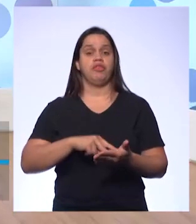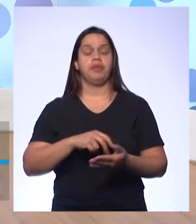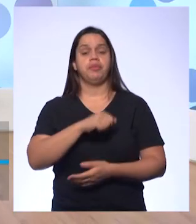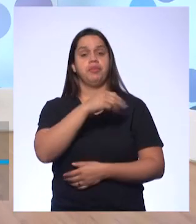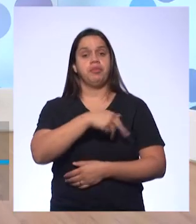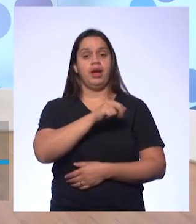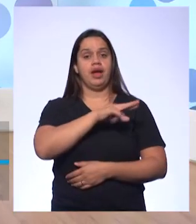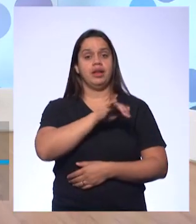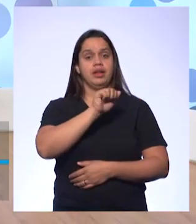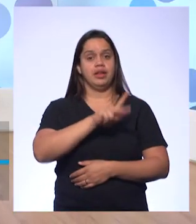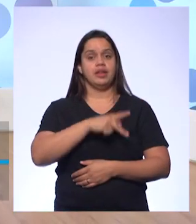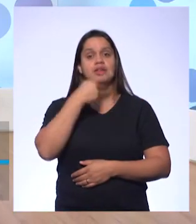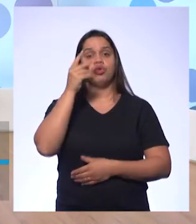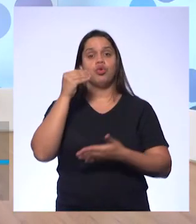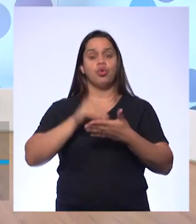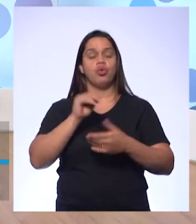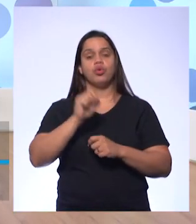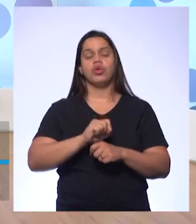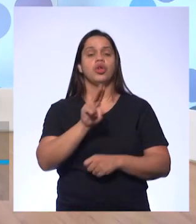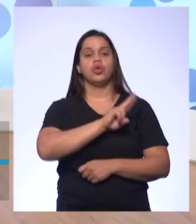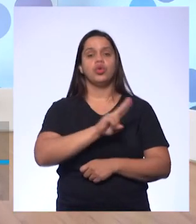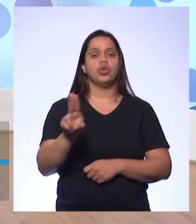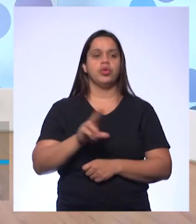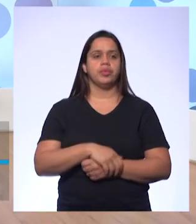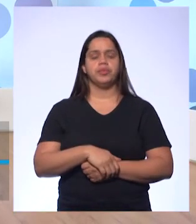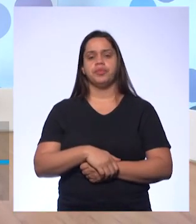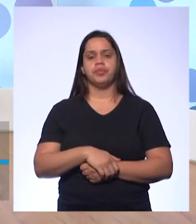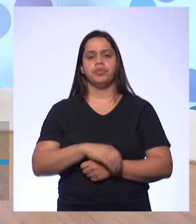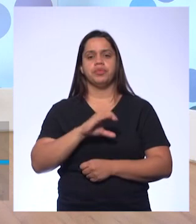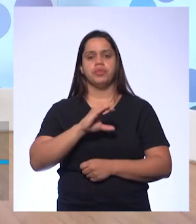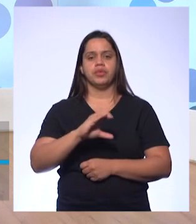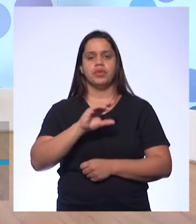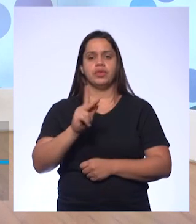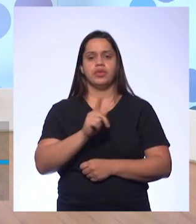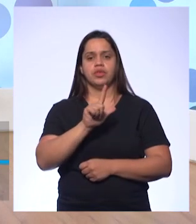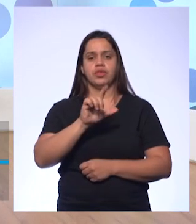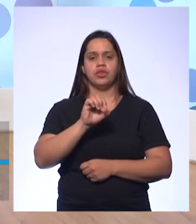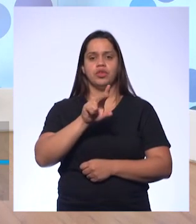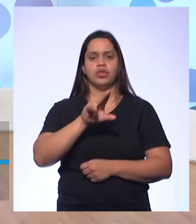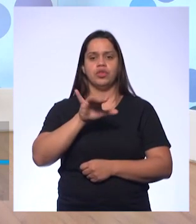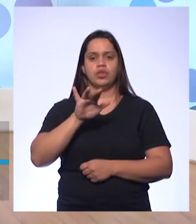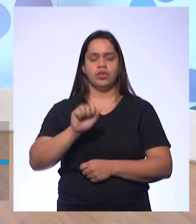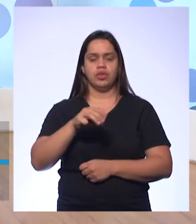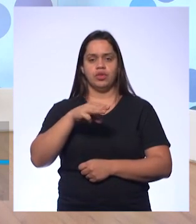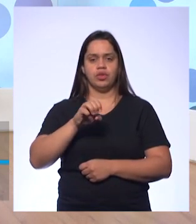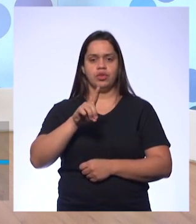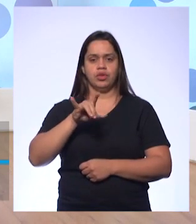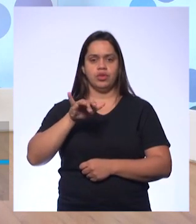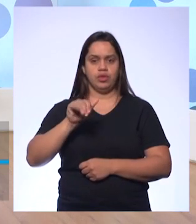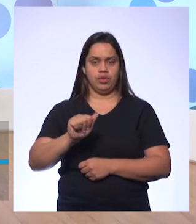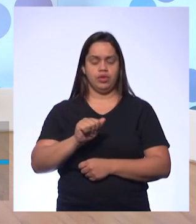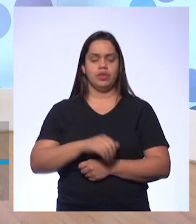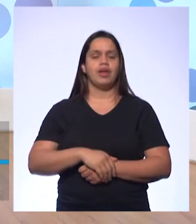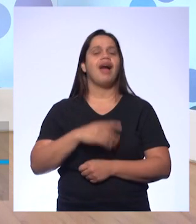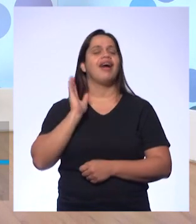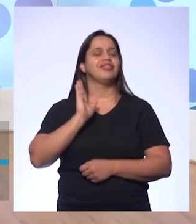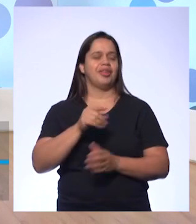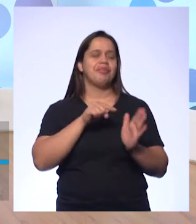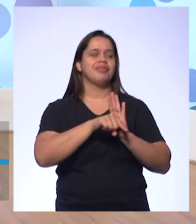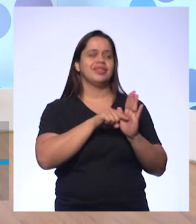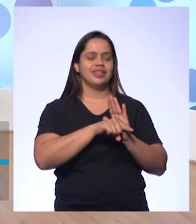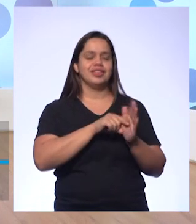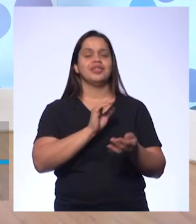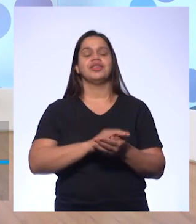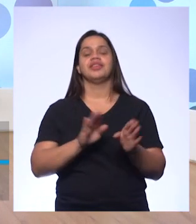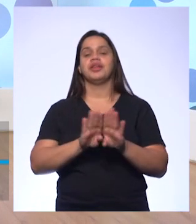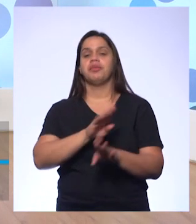Mariana colocou que o nome é Chelonia Mídias. Ela foi pesquisar. Ah, maravilhosa. A aula se chama Pesquisando, né? O Gabriel